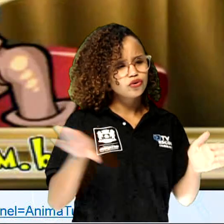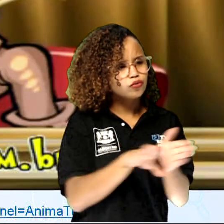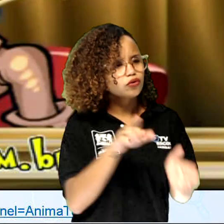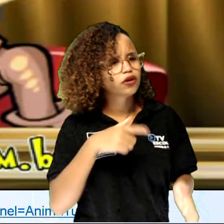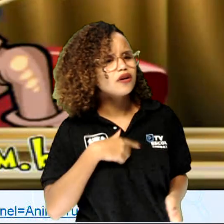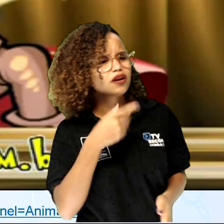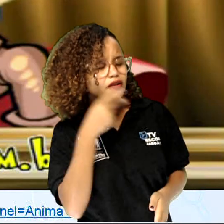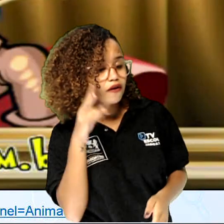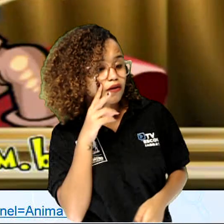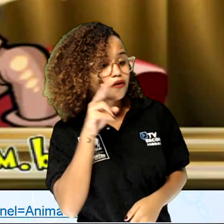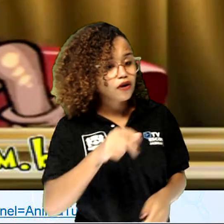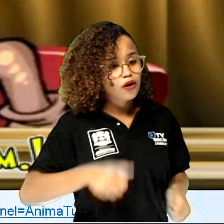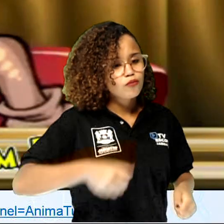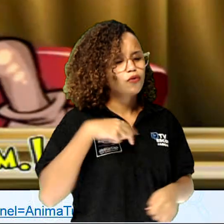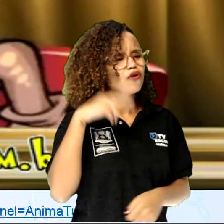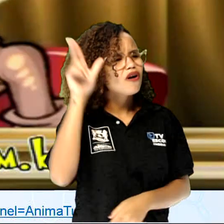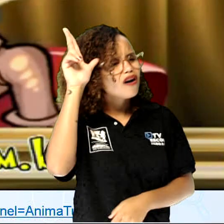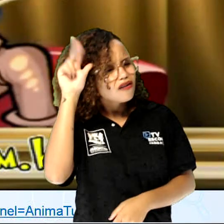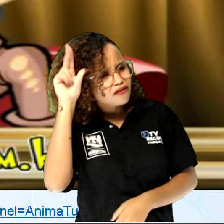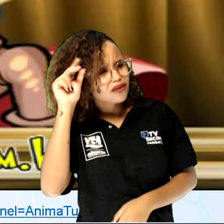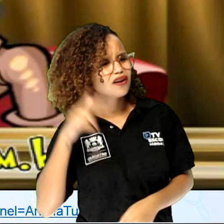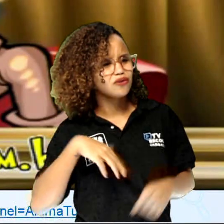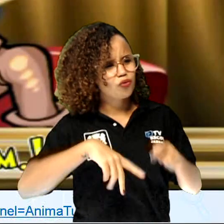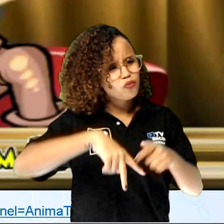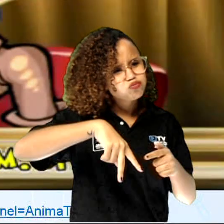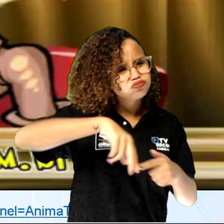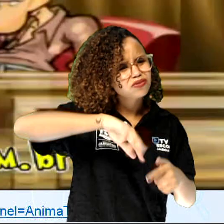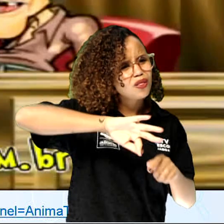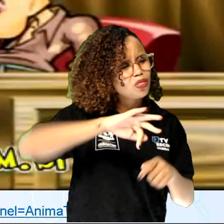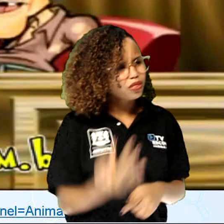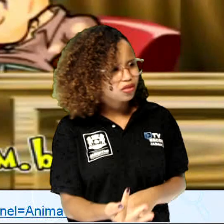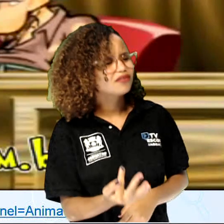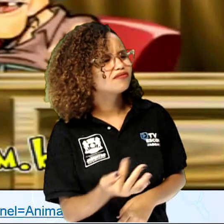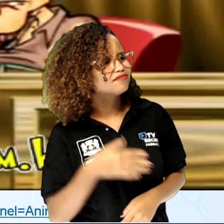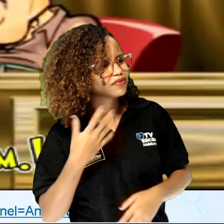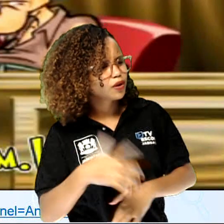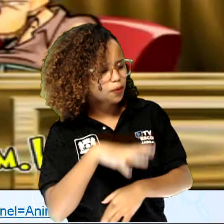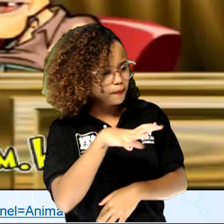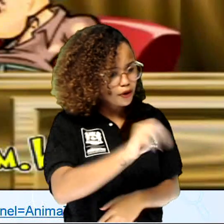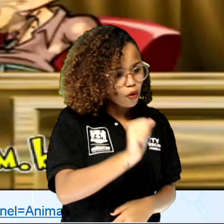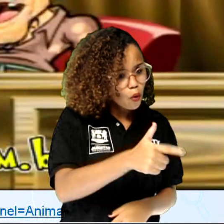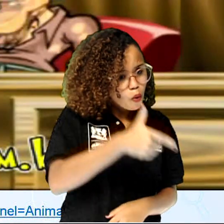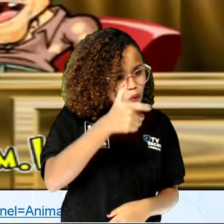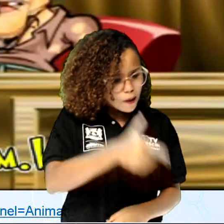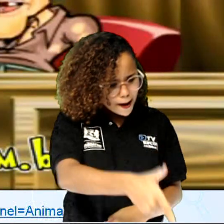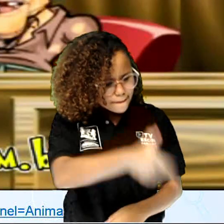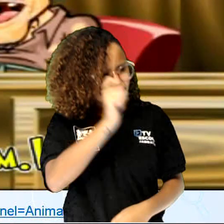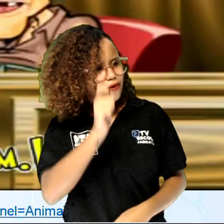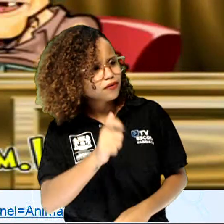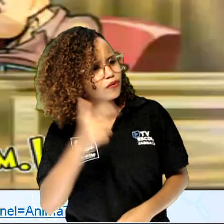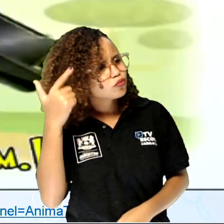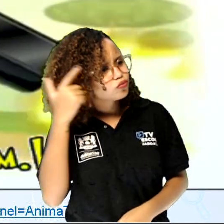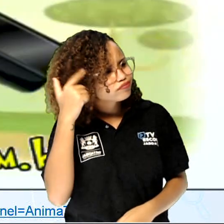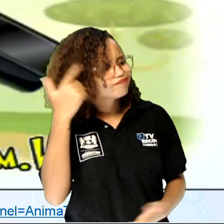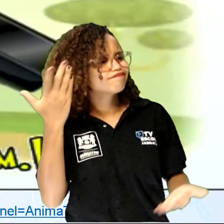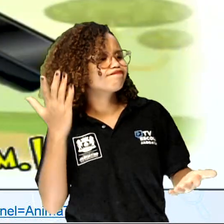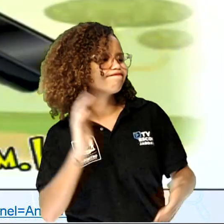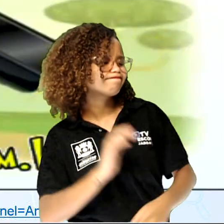lá ver meu cavalo. Meu cavalo tava capaz quebrado lá no acostamento. Ele pegou o revólver e deu um tiro na cabeça